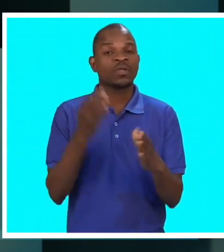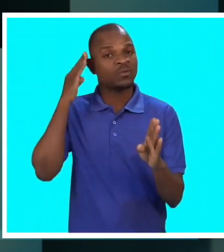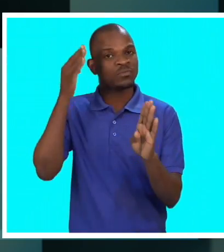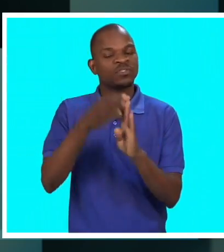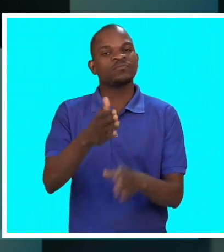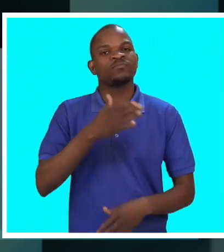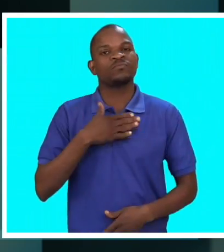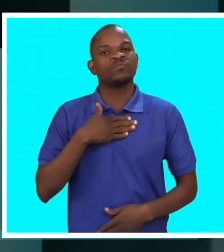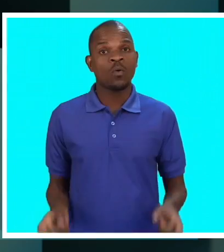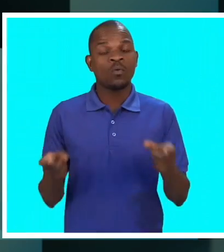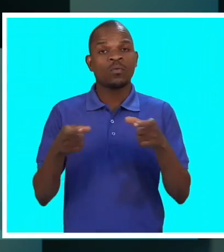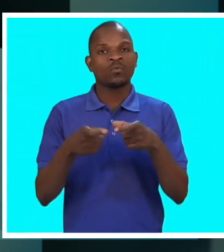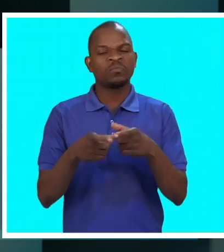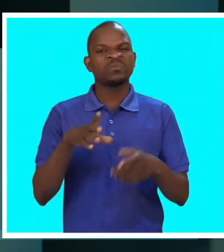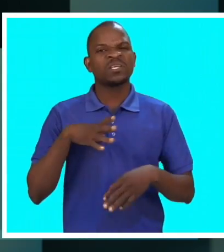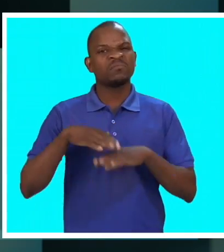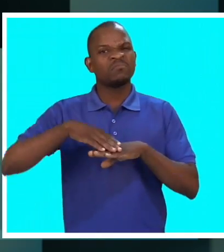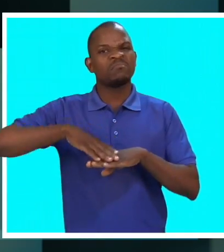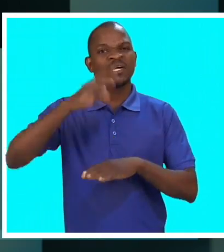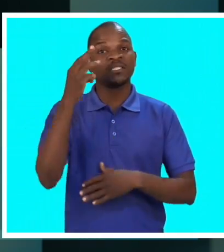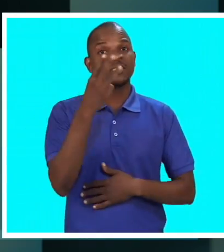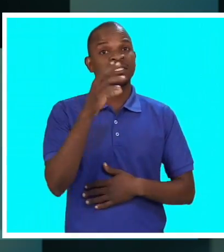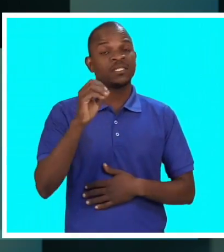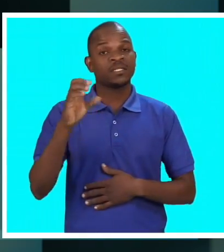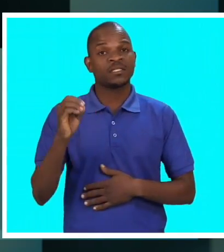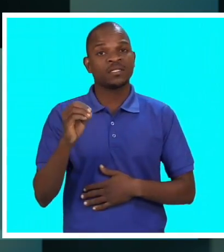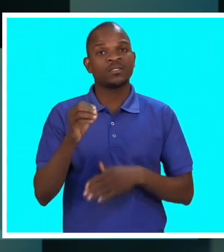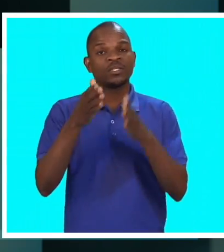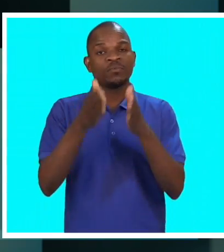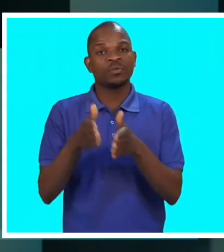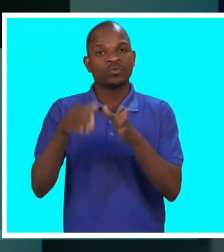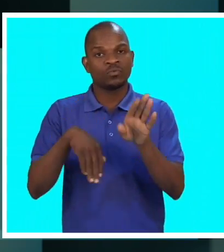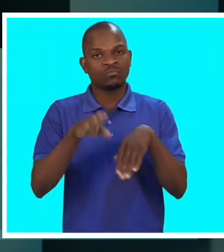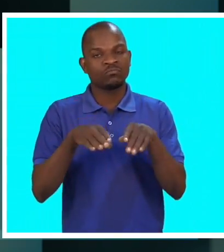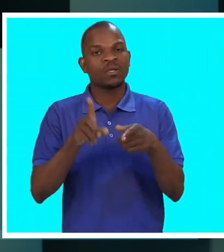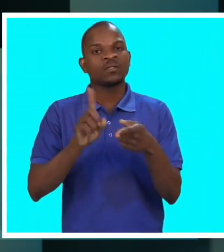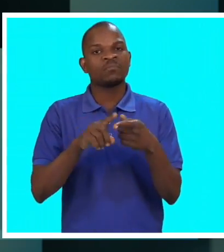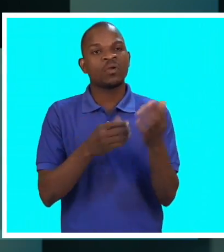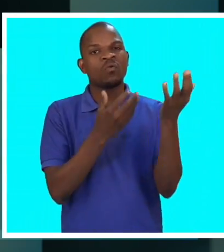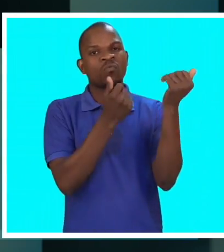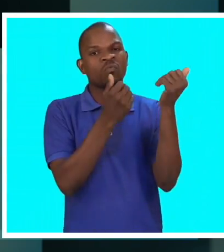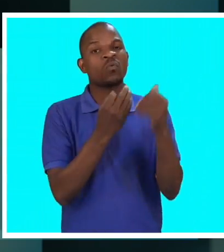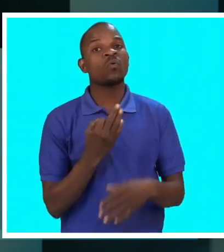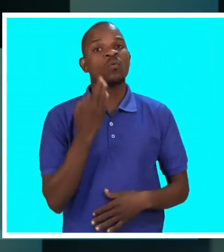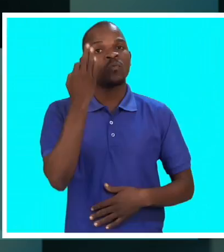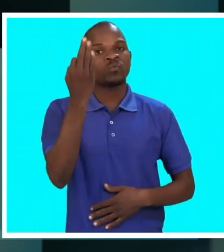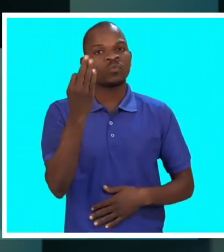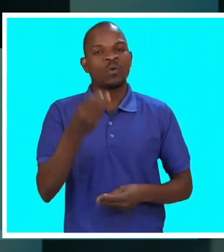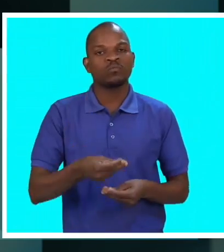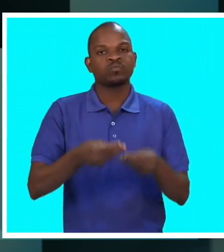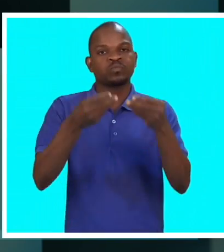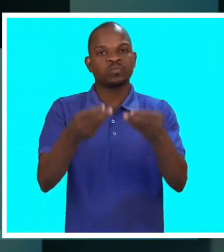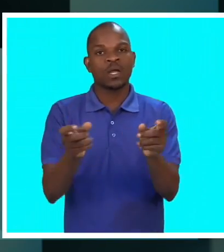melhores e mandar-os para os clubes A academia movimenta mais de 300 atletas e perspectiva a longo prazo